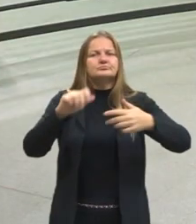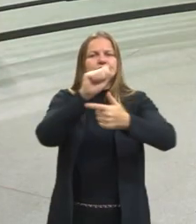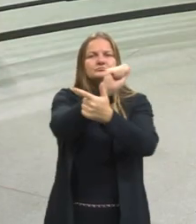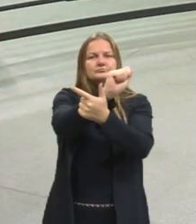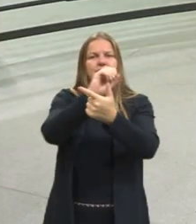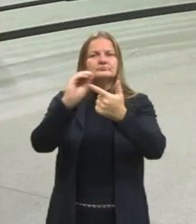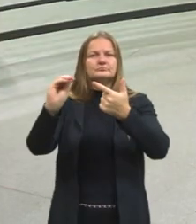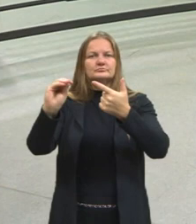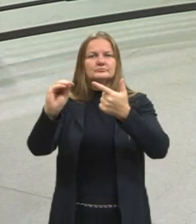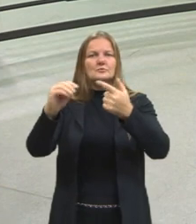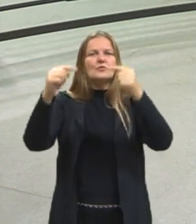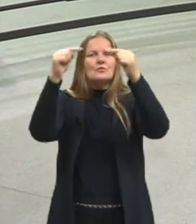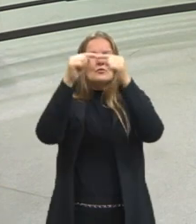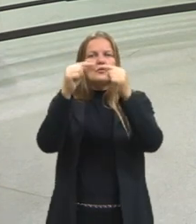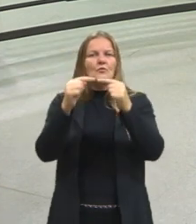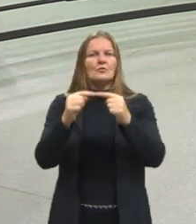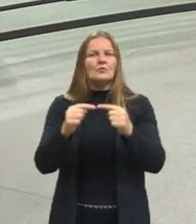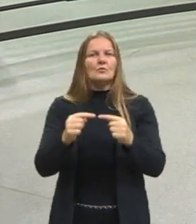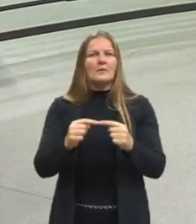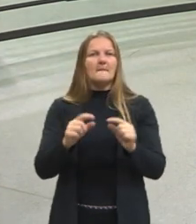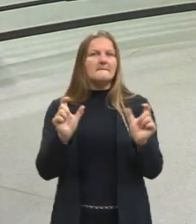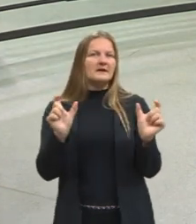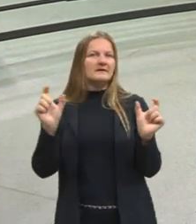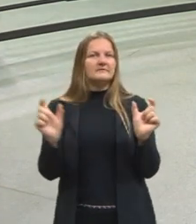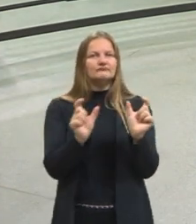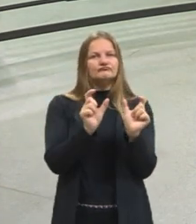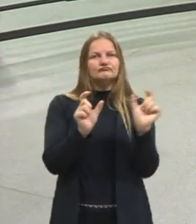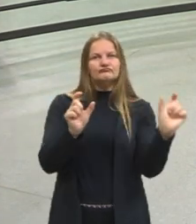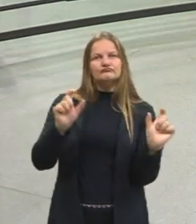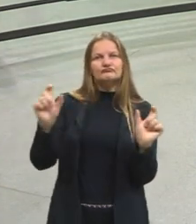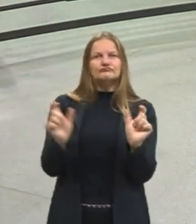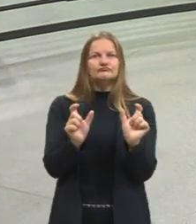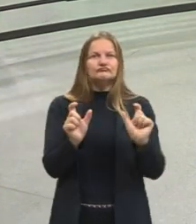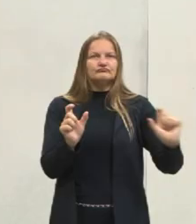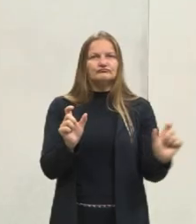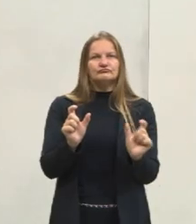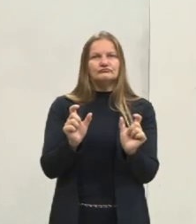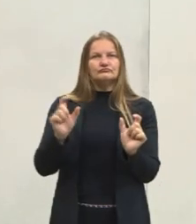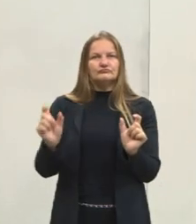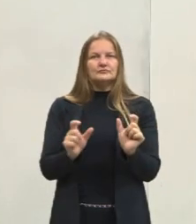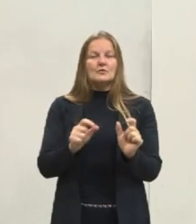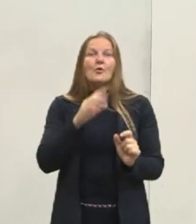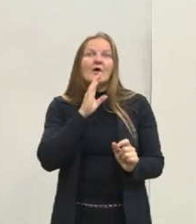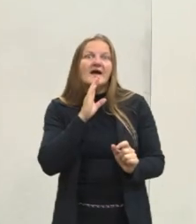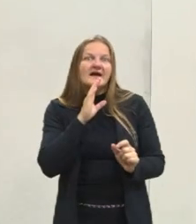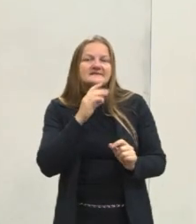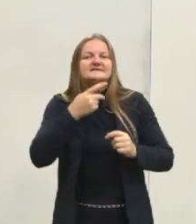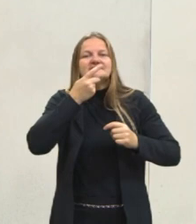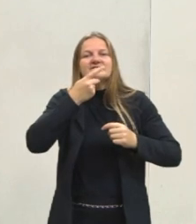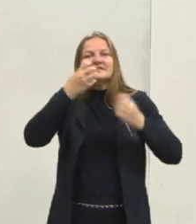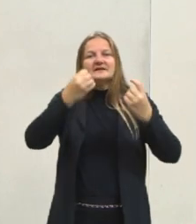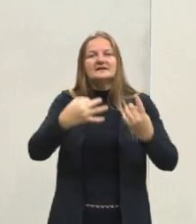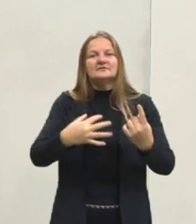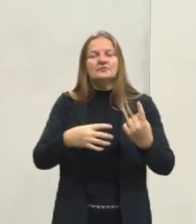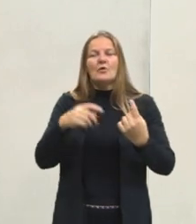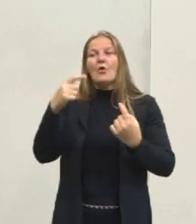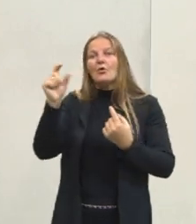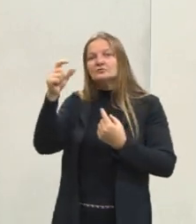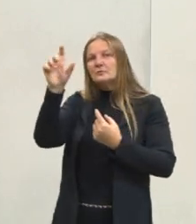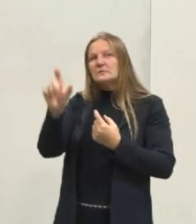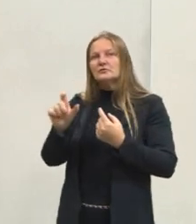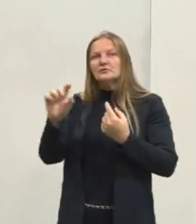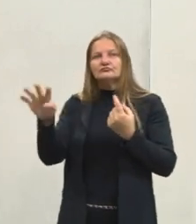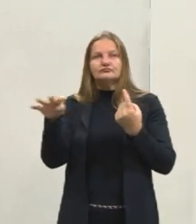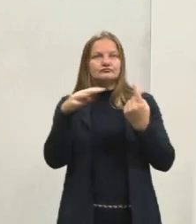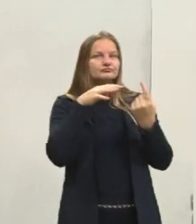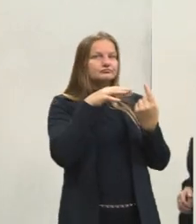artigo está concordando artigo está acompanhando era de conhecimento da pessoa que está falando e possivelmente